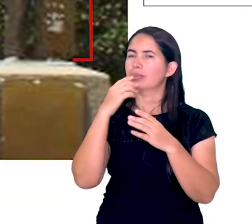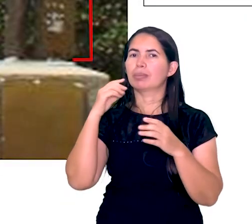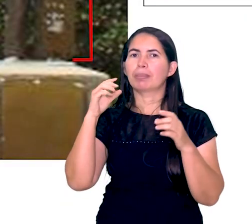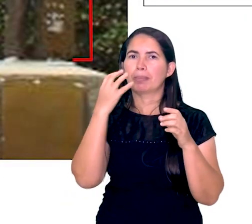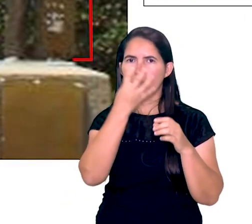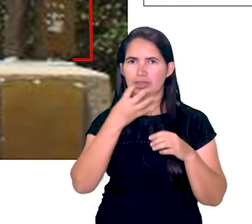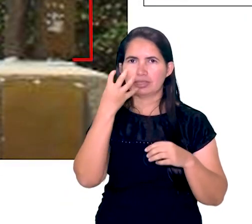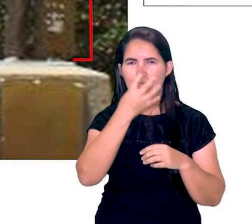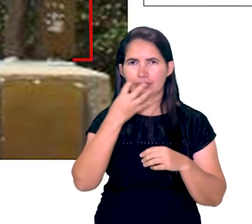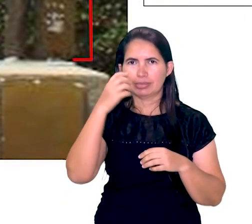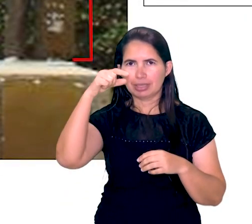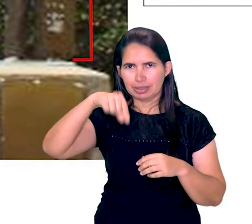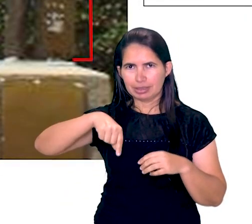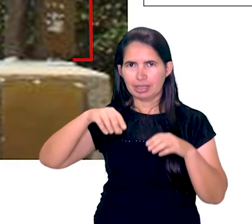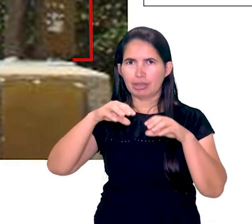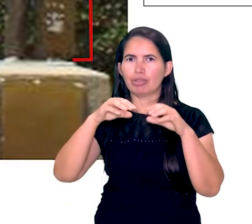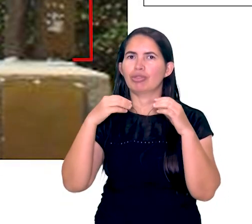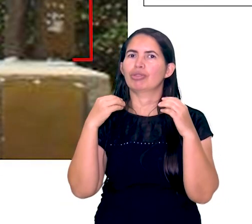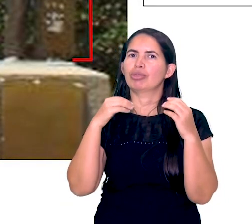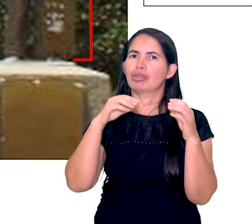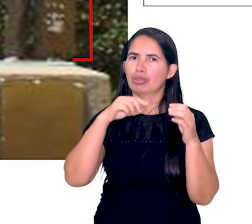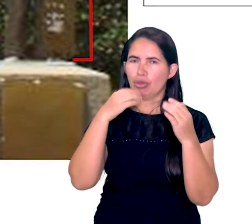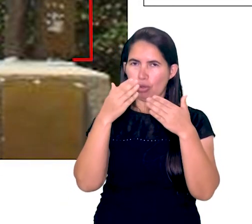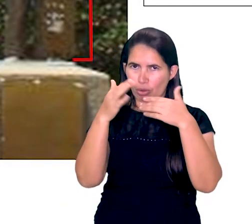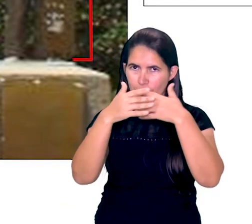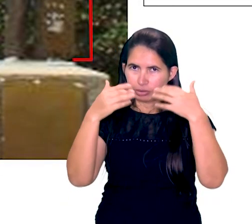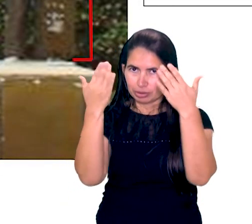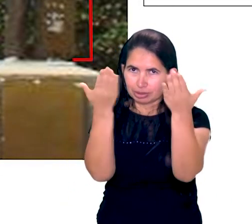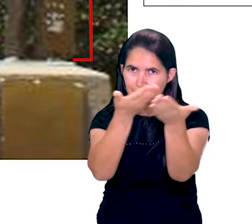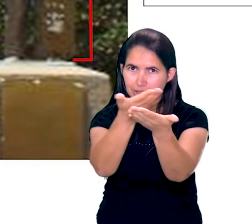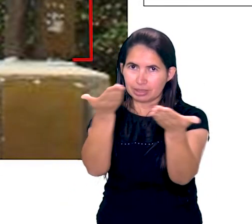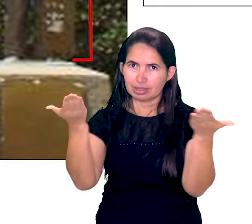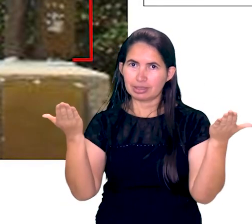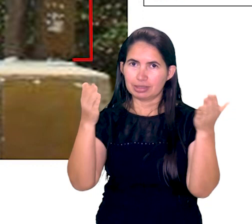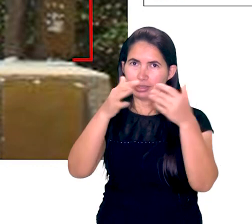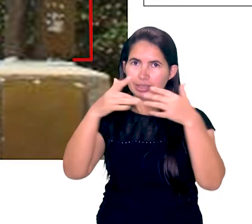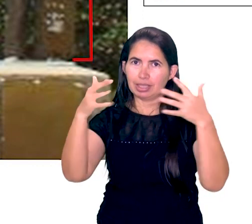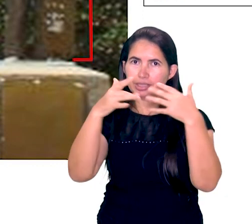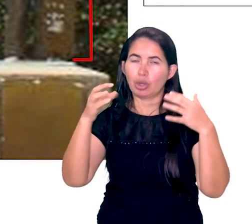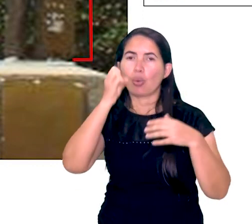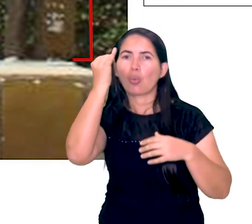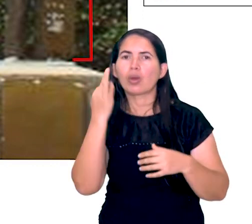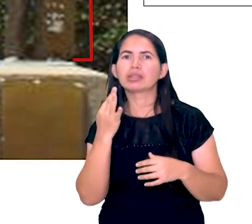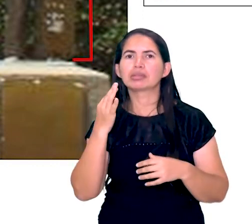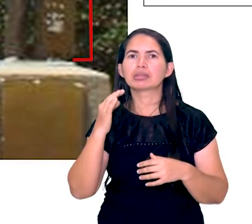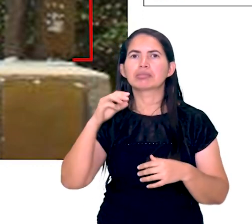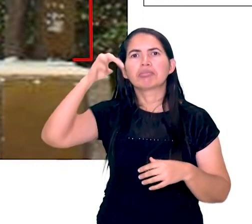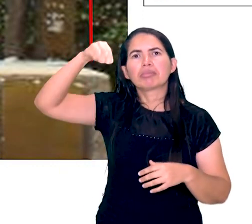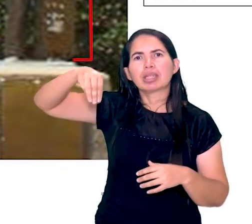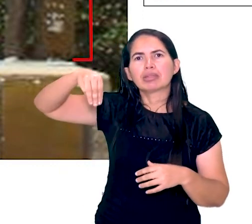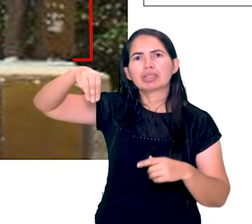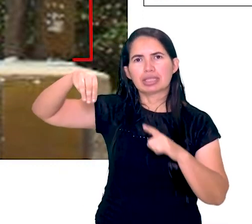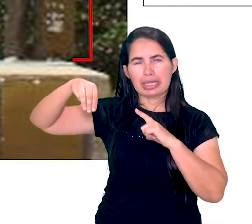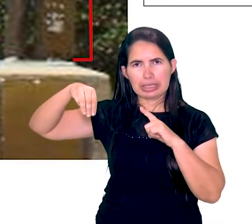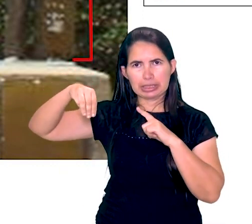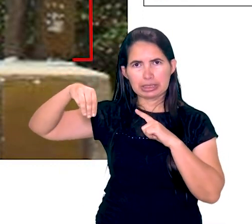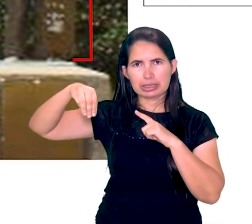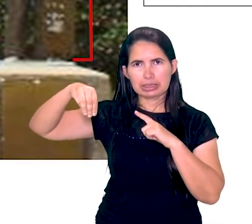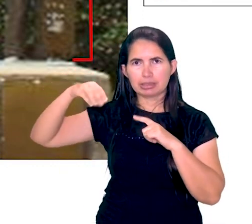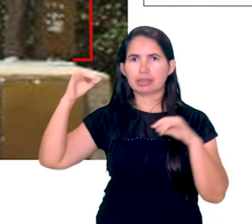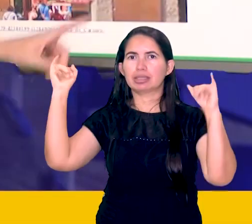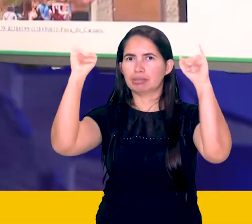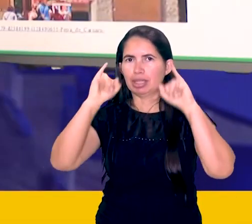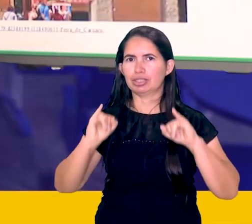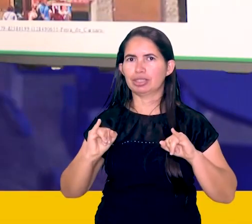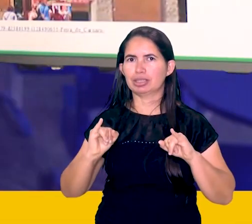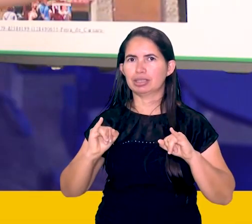vamos introduzir ela na nossa aula agora. E quantos metros tem essa estátua. E aí?